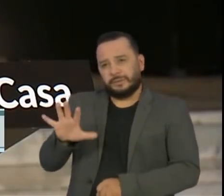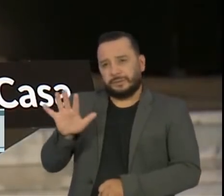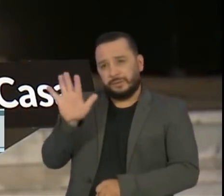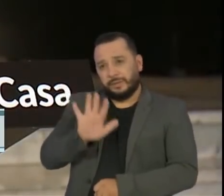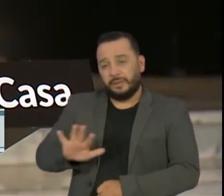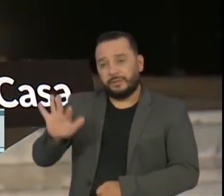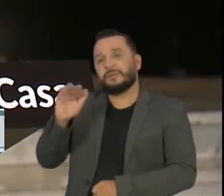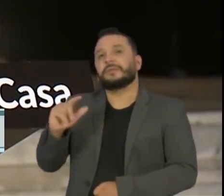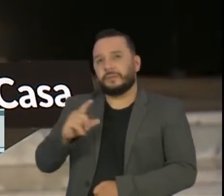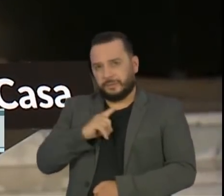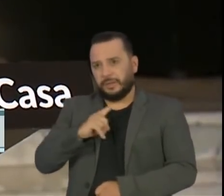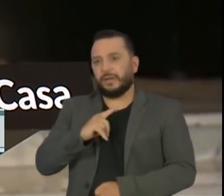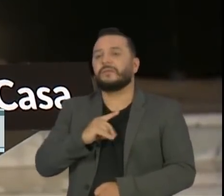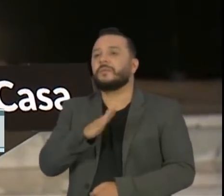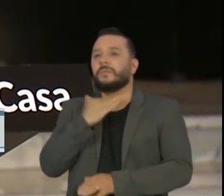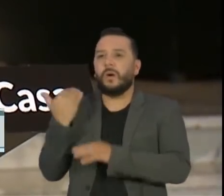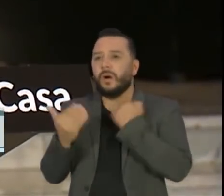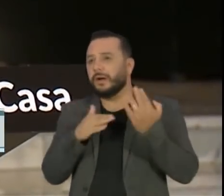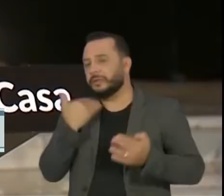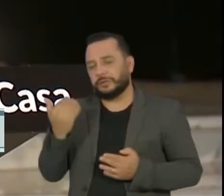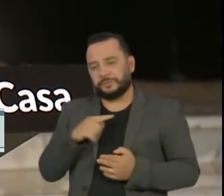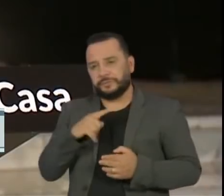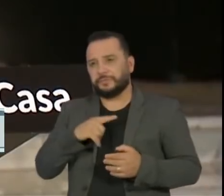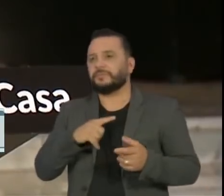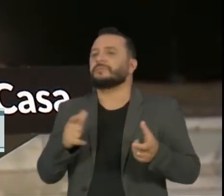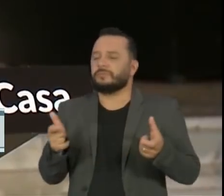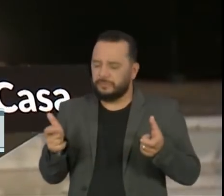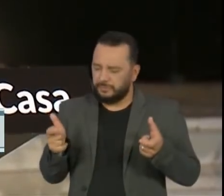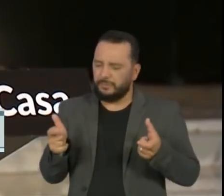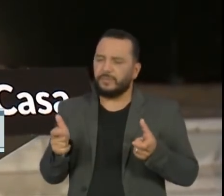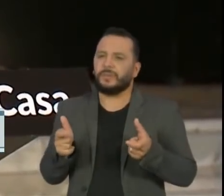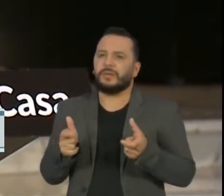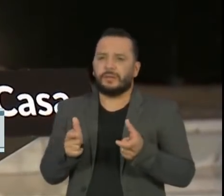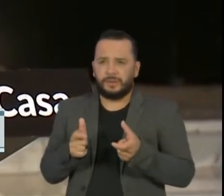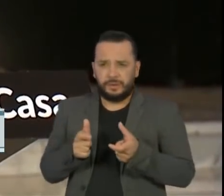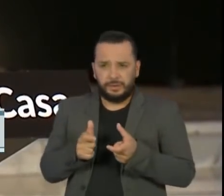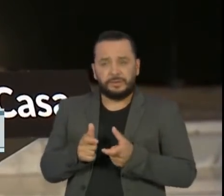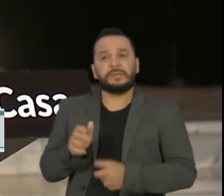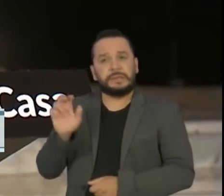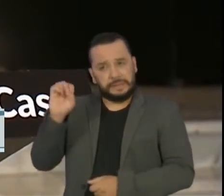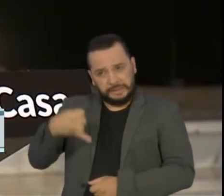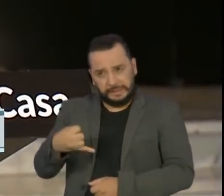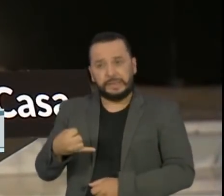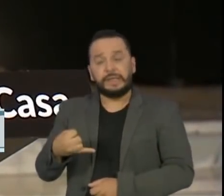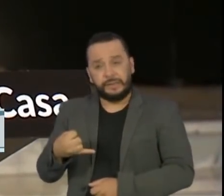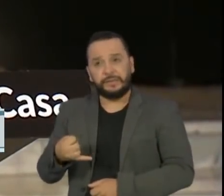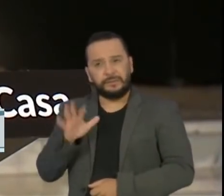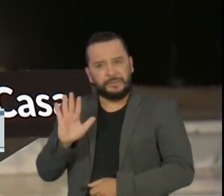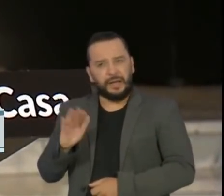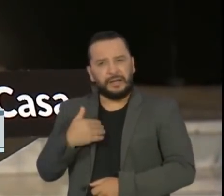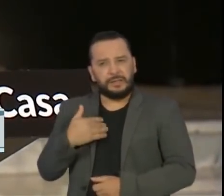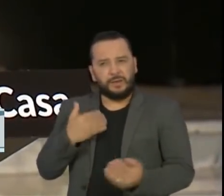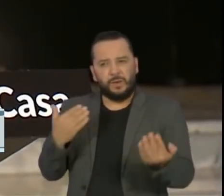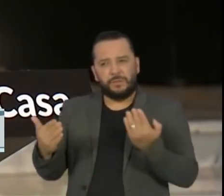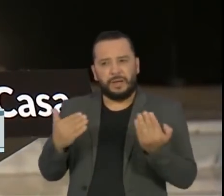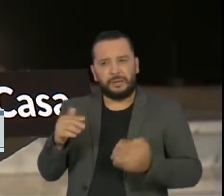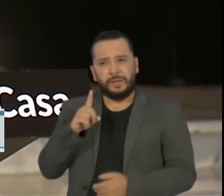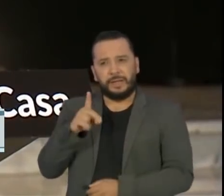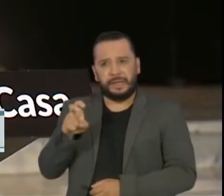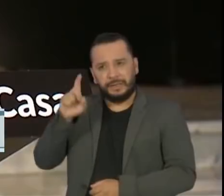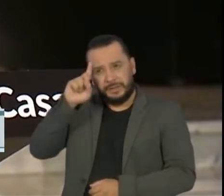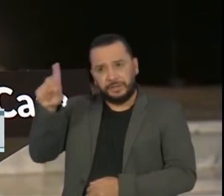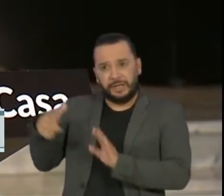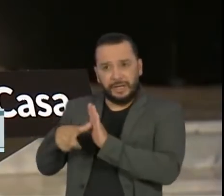houve uma redução no número de óbitos. Quando nós comparamos, como o secretário Vignoli apresentou anteriormente, os 15 dias anteriores